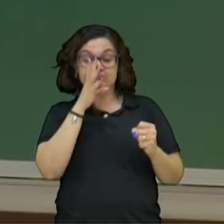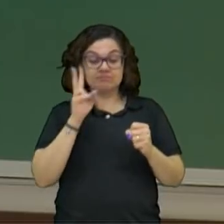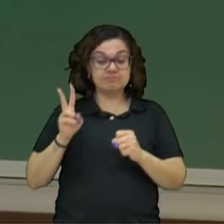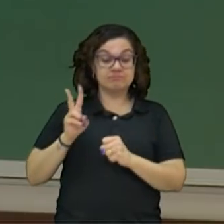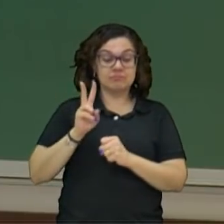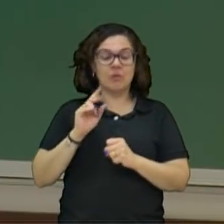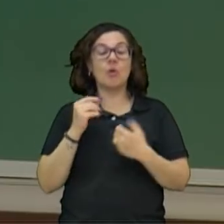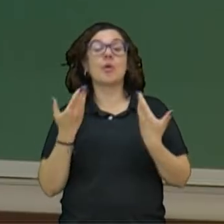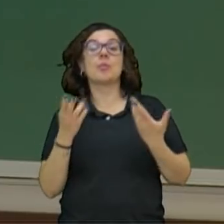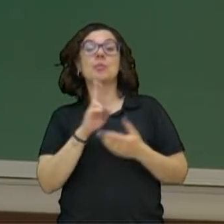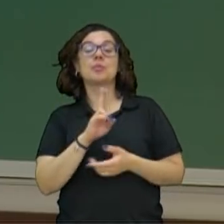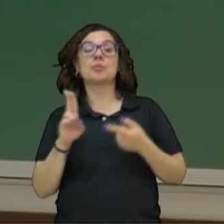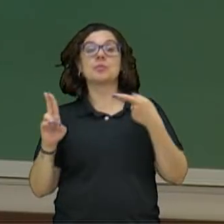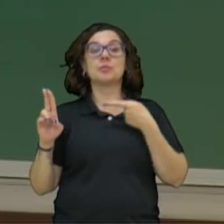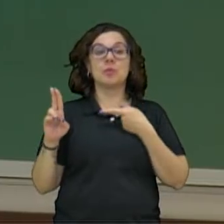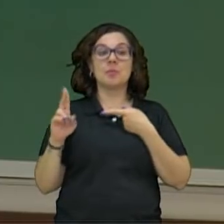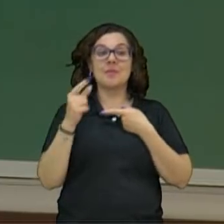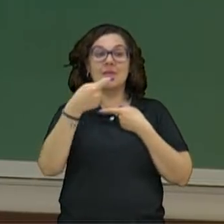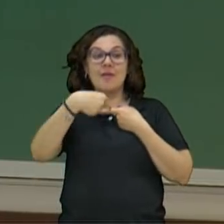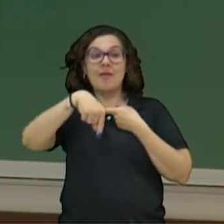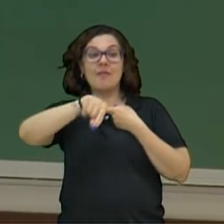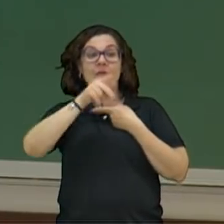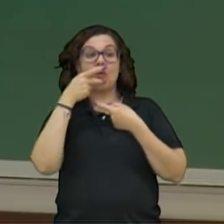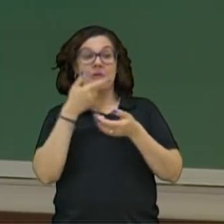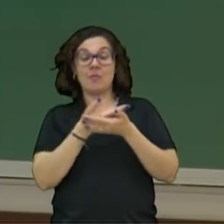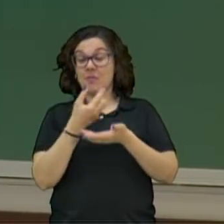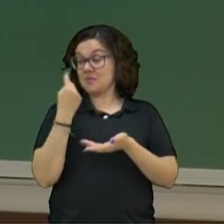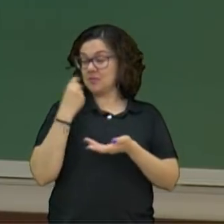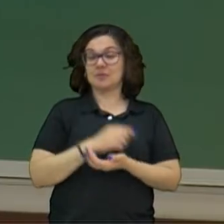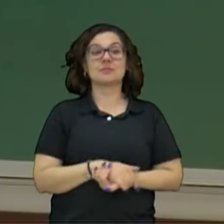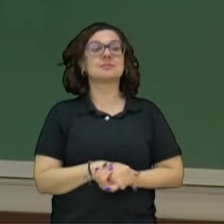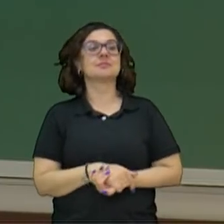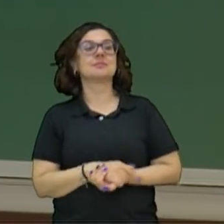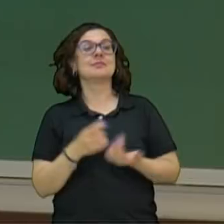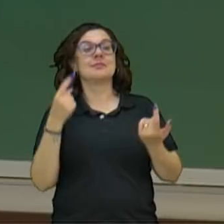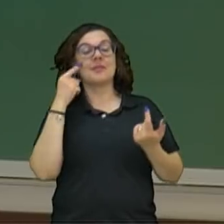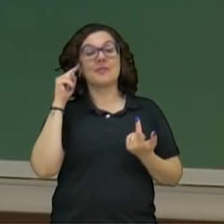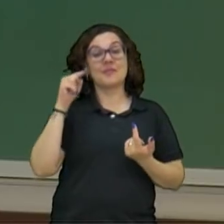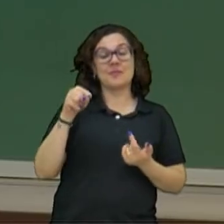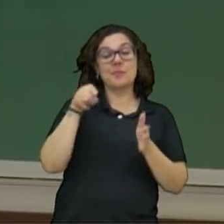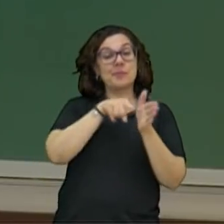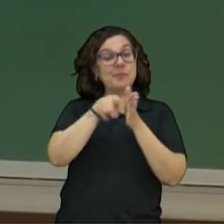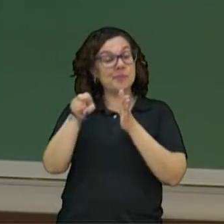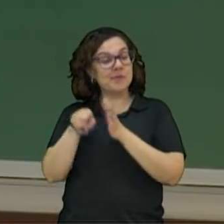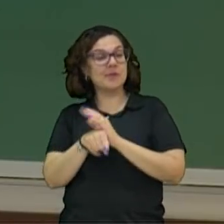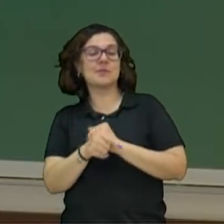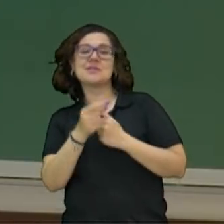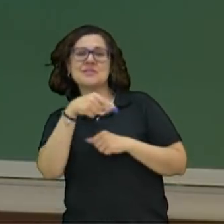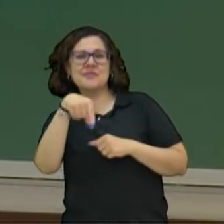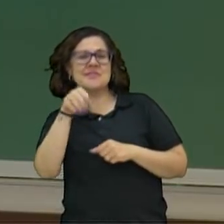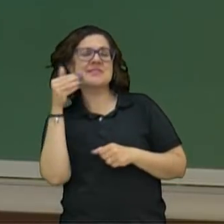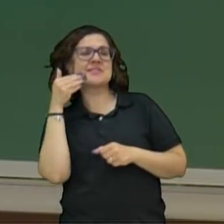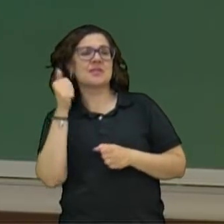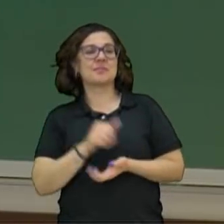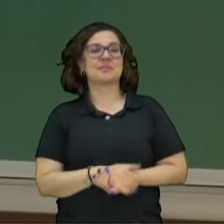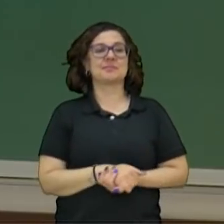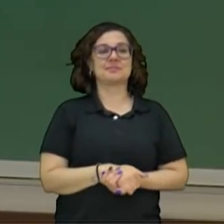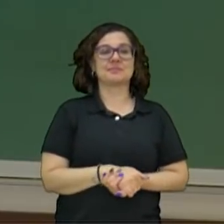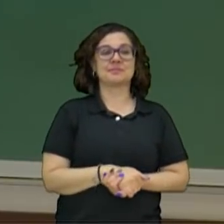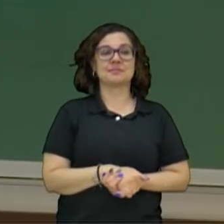nosso organismo? Você lembra? Nós falamos disso na aula passada. Vamos ver através de um quiz se você consegue se